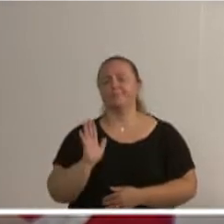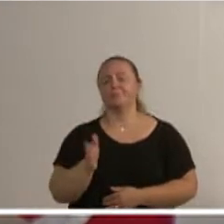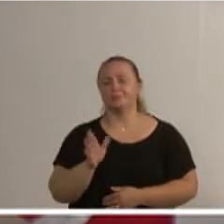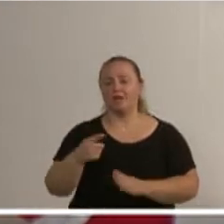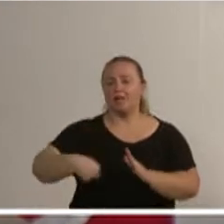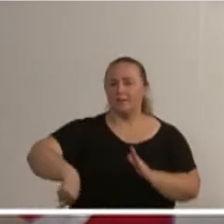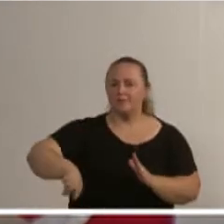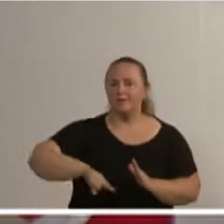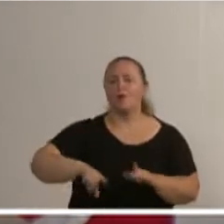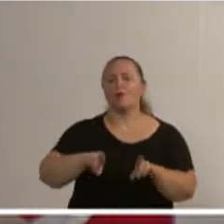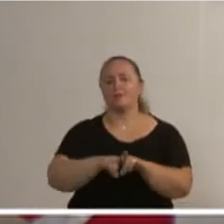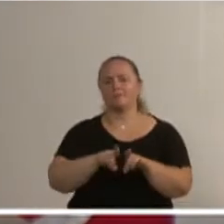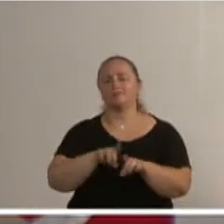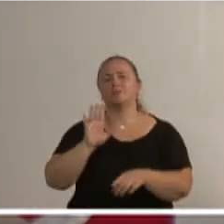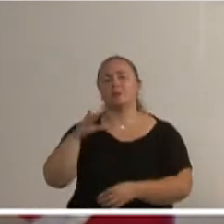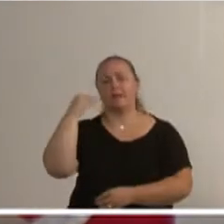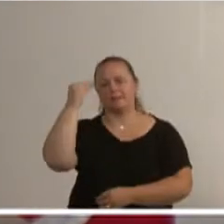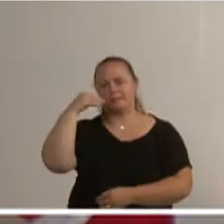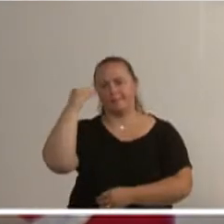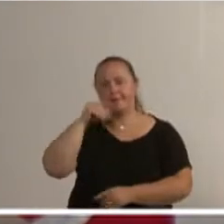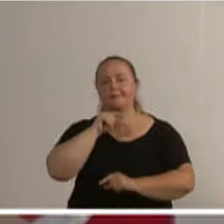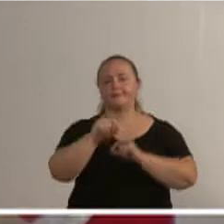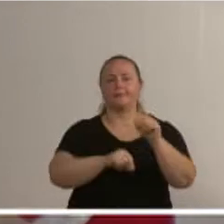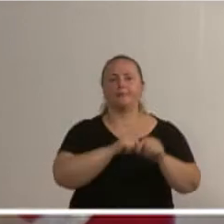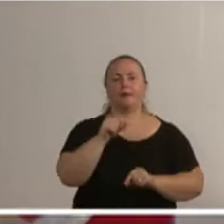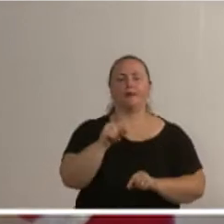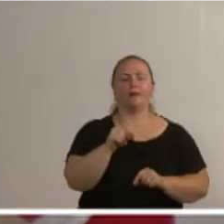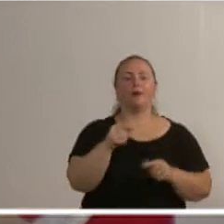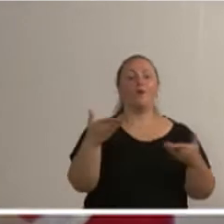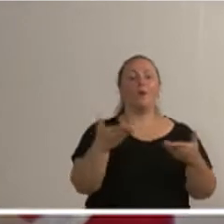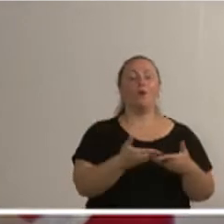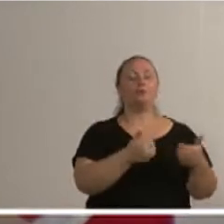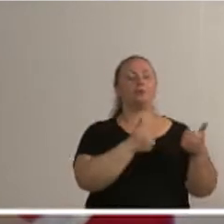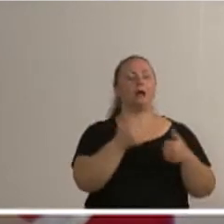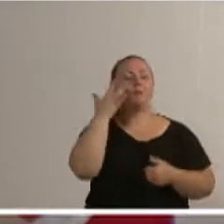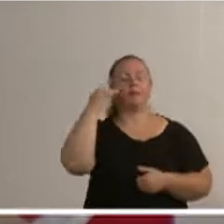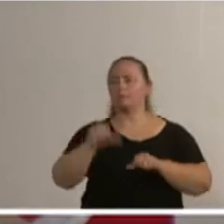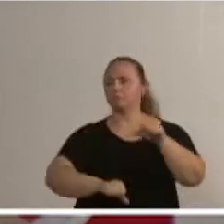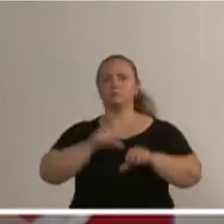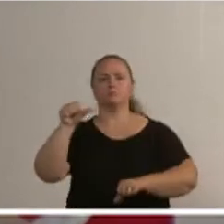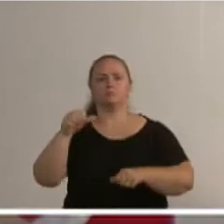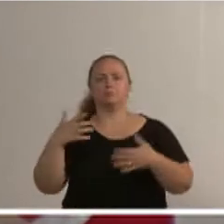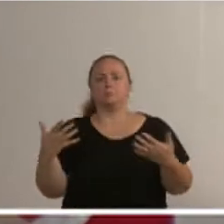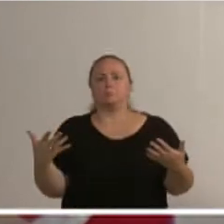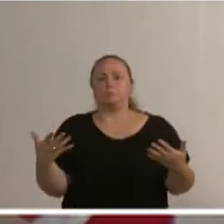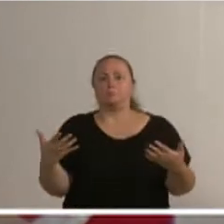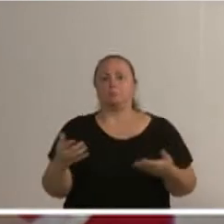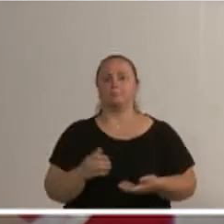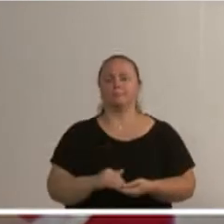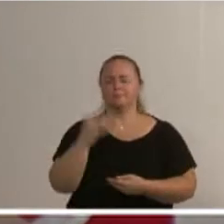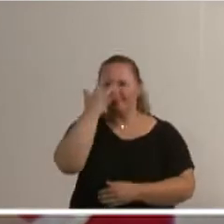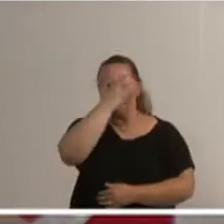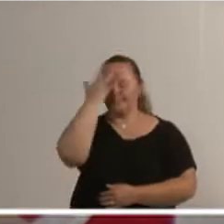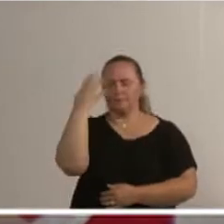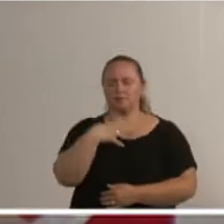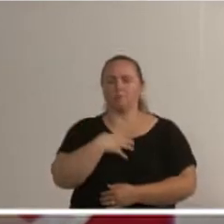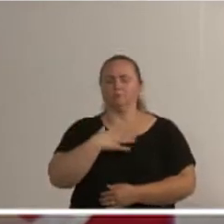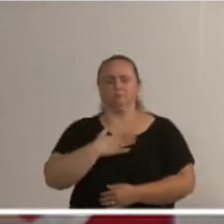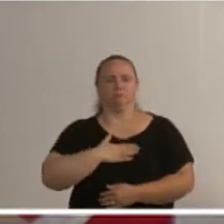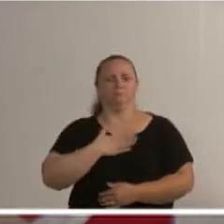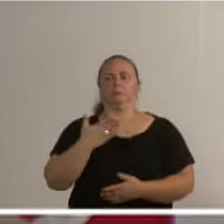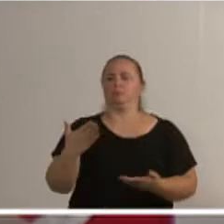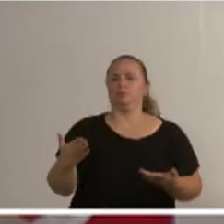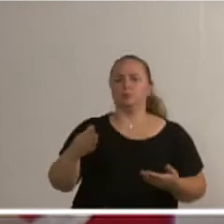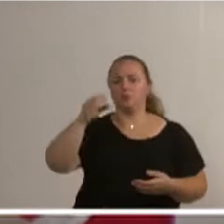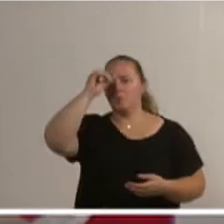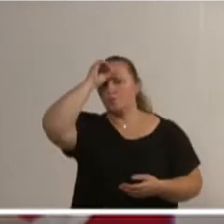passamos por isso, do dia para a noite pode haver uma mudança, vereador Manton, e às vezes os nossos usuários, às vezes a nossa sociedade não